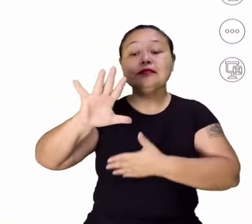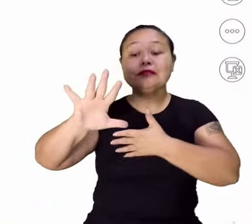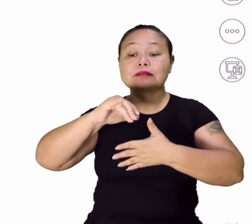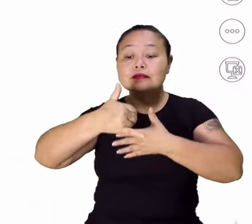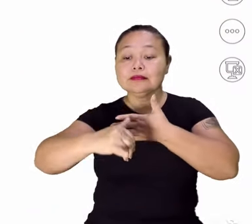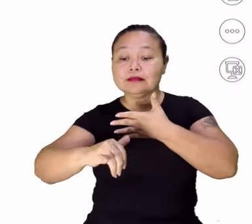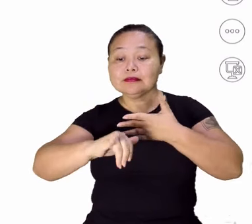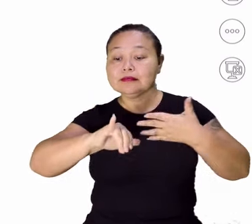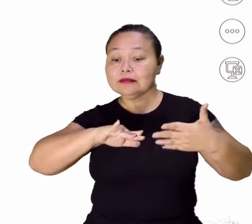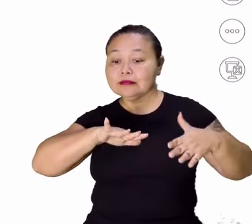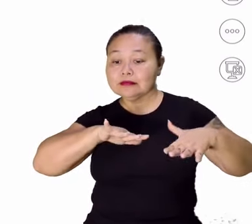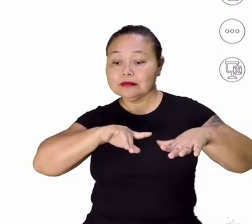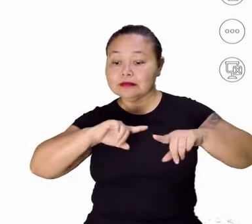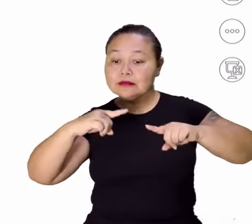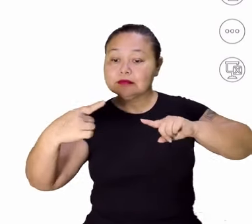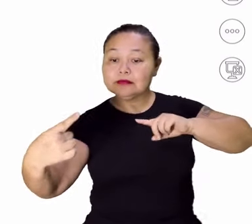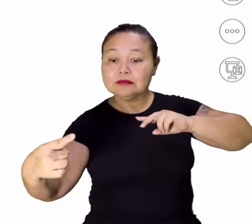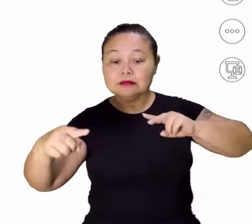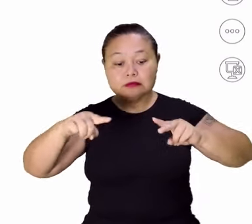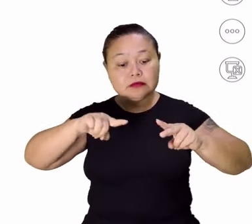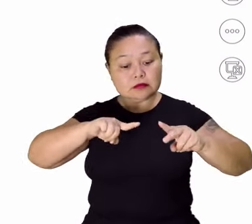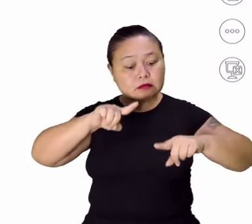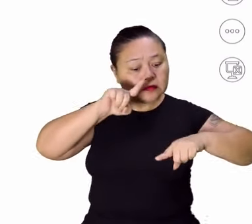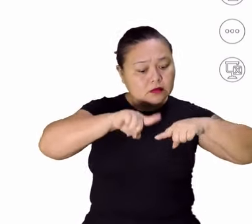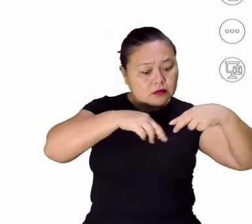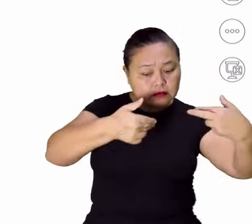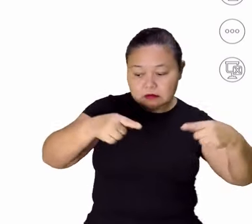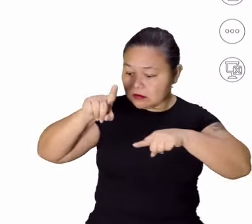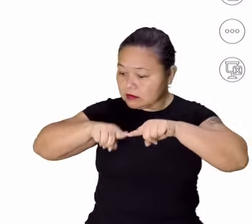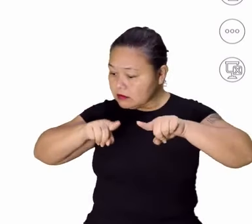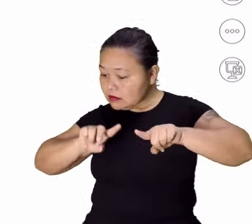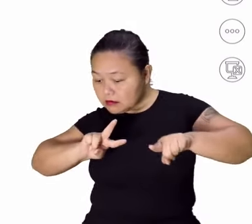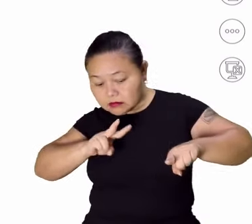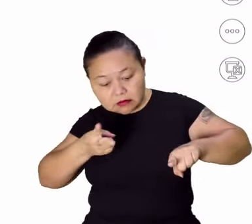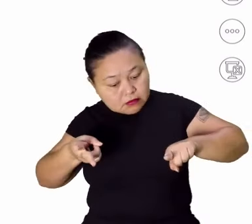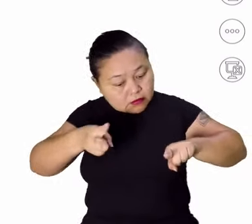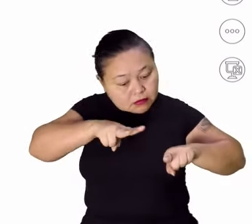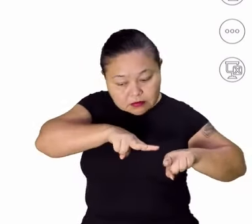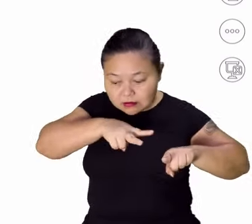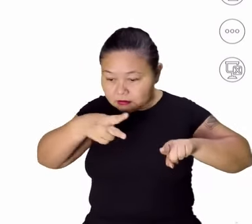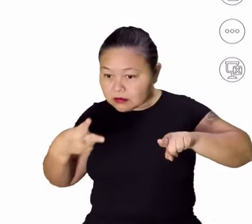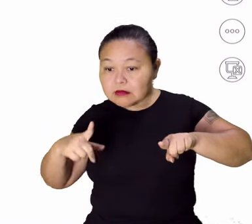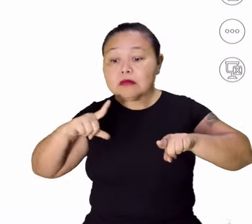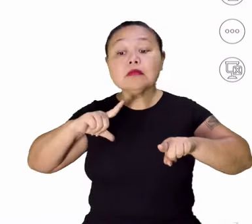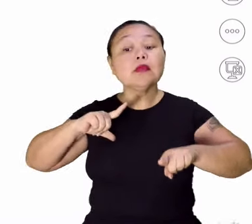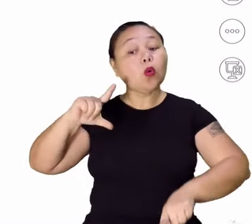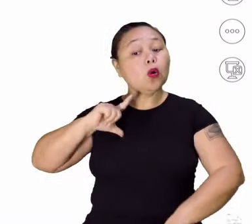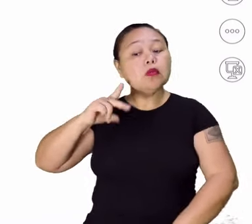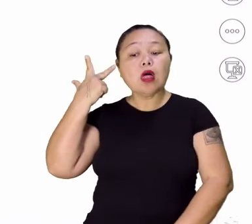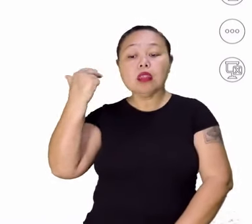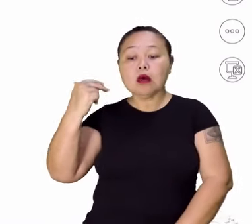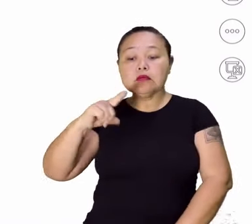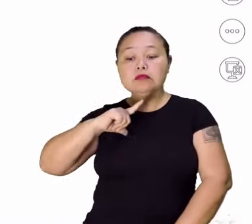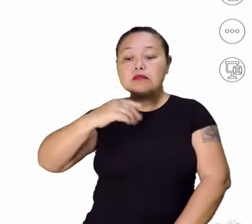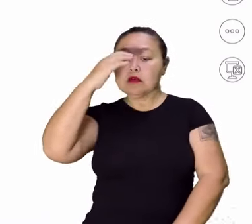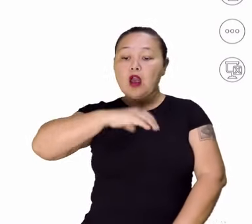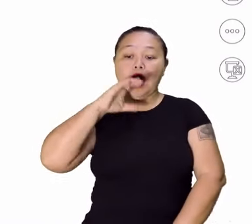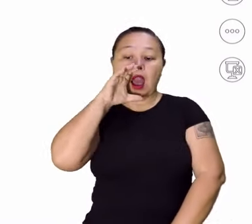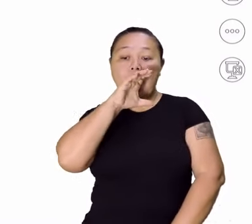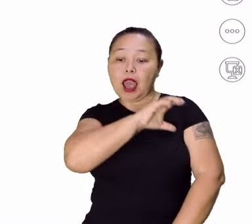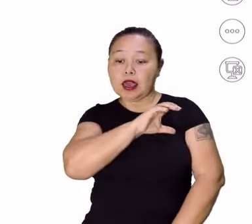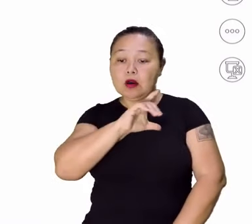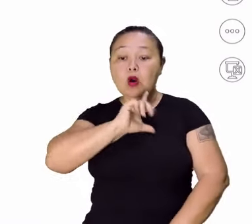trânsito. Ela sempre está passando de um corpo para outro, não é isso? Exatamente! E quando nós temos, naturalmente, passa do corpo quente para